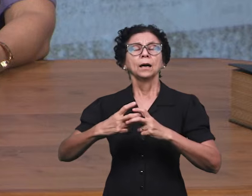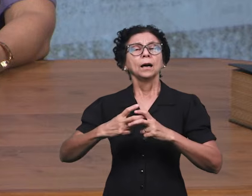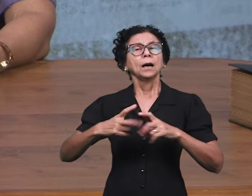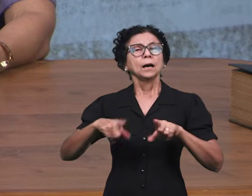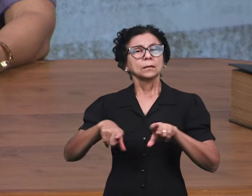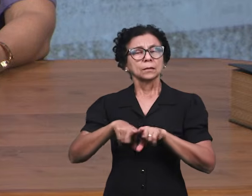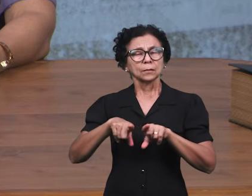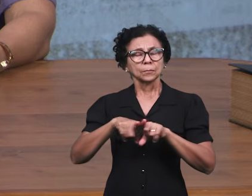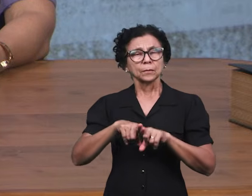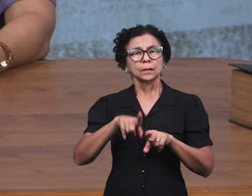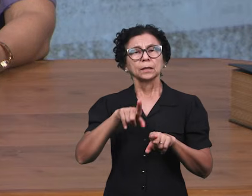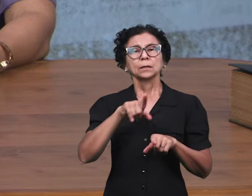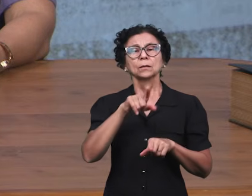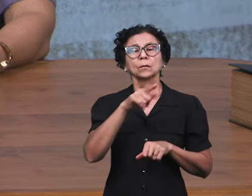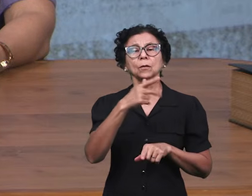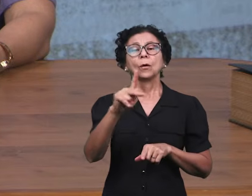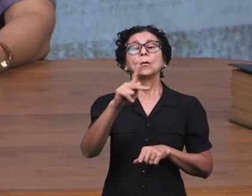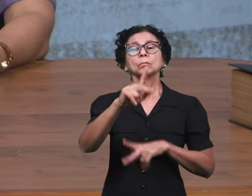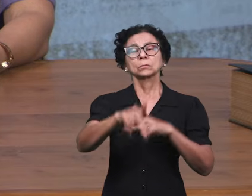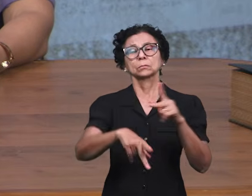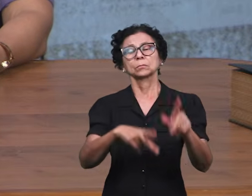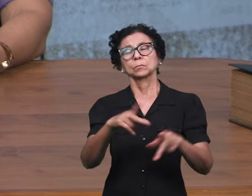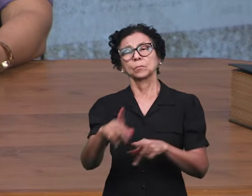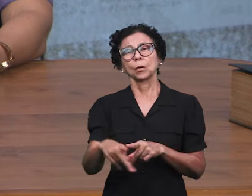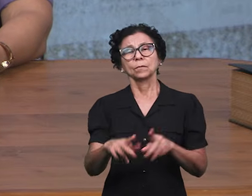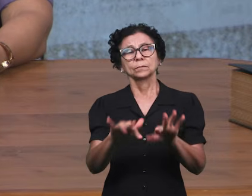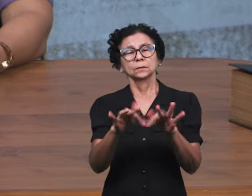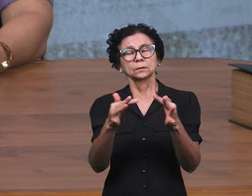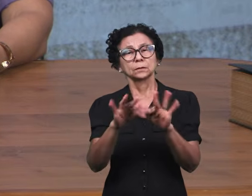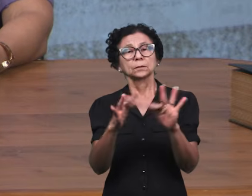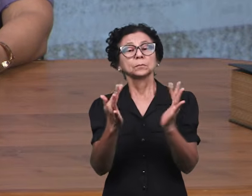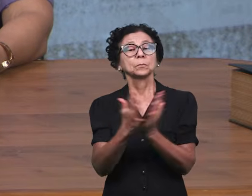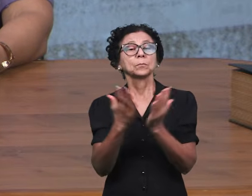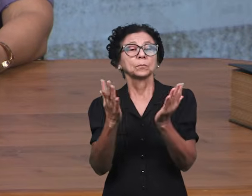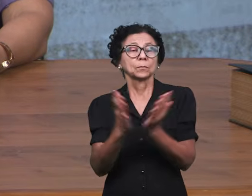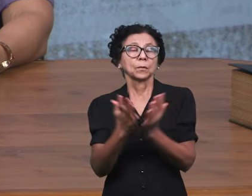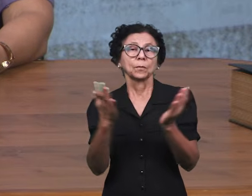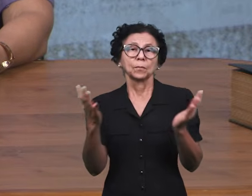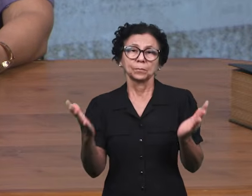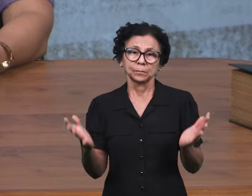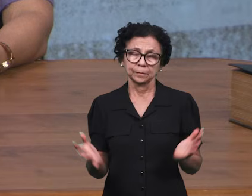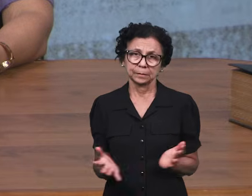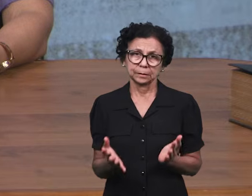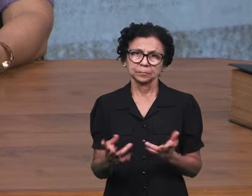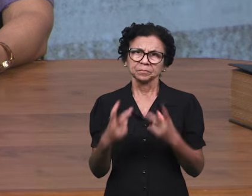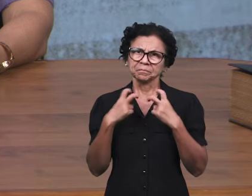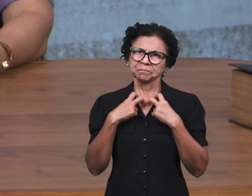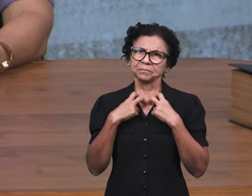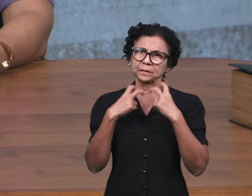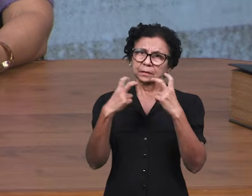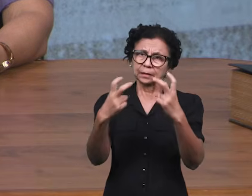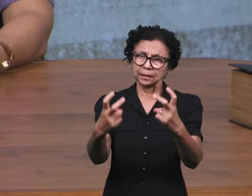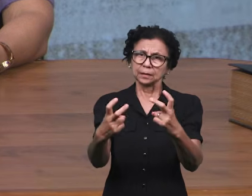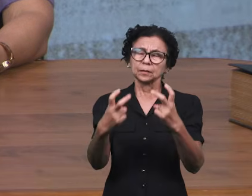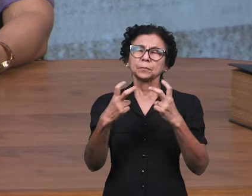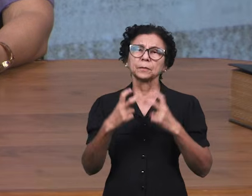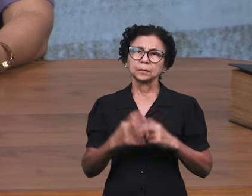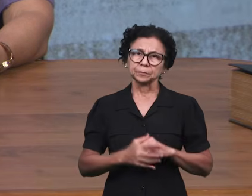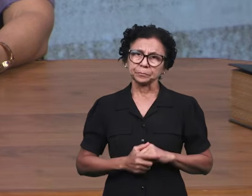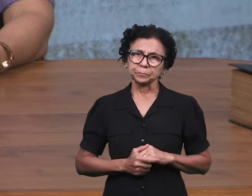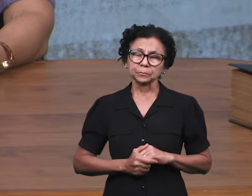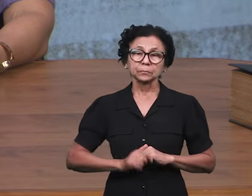ó Laís, ó tu, pobre Anatote. Já Madmena se foi,